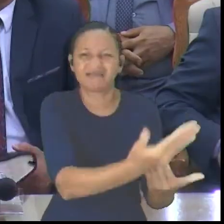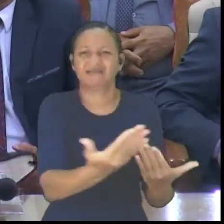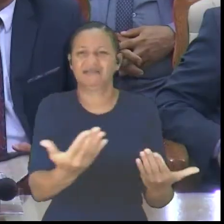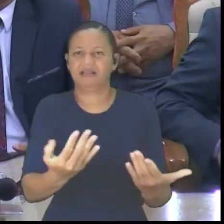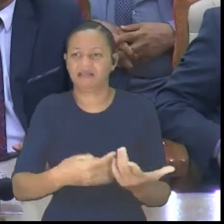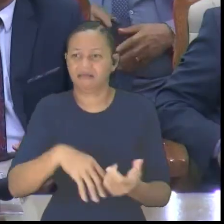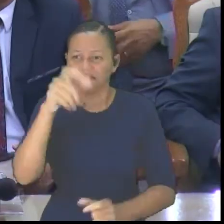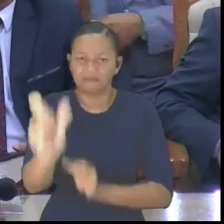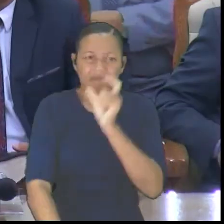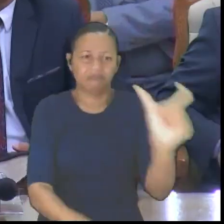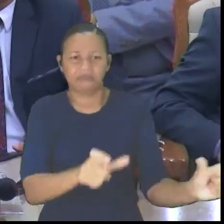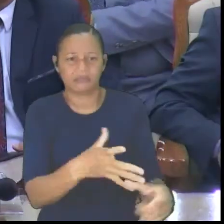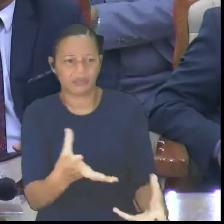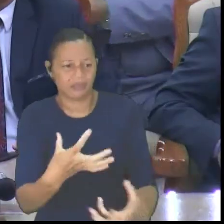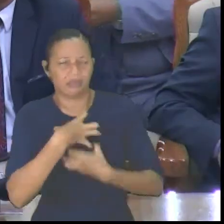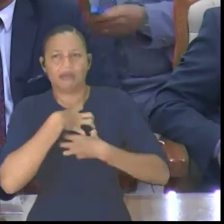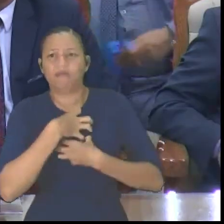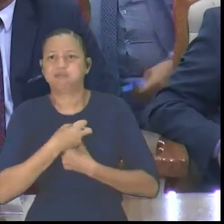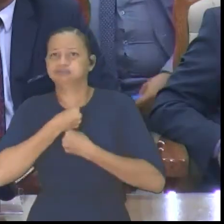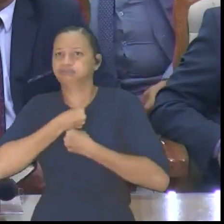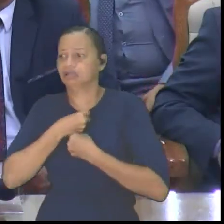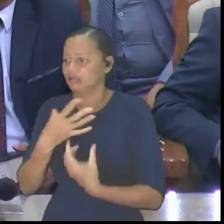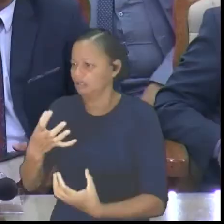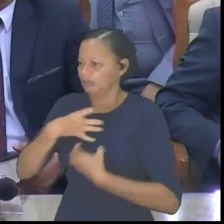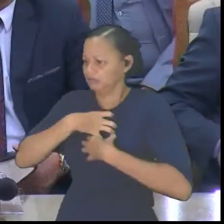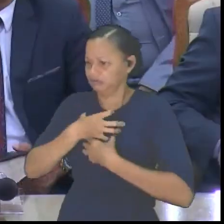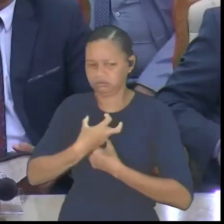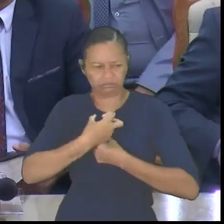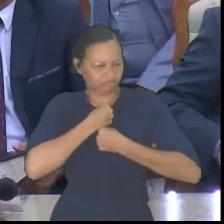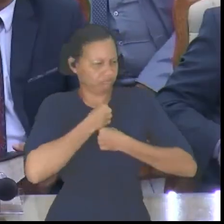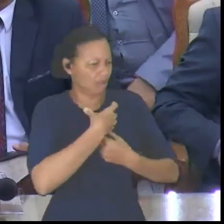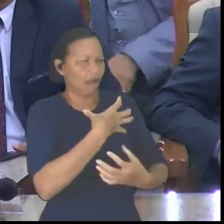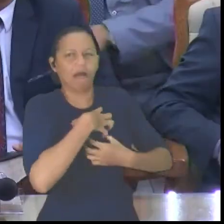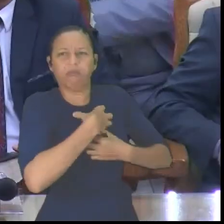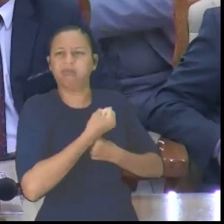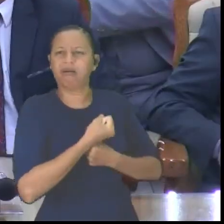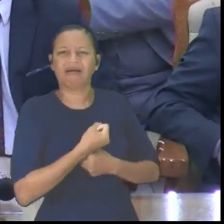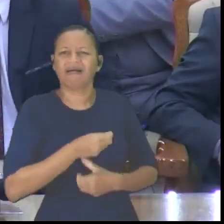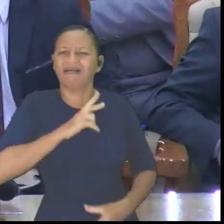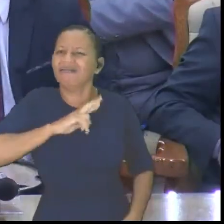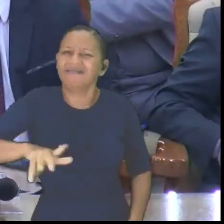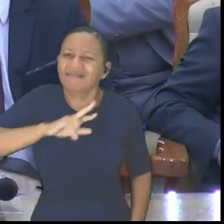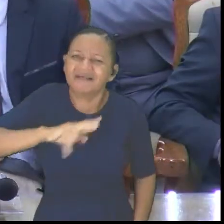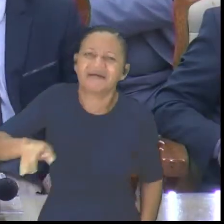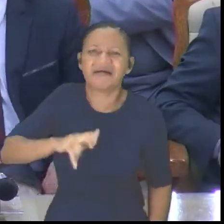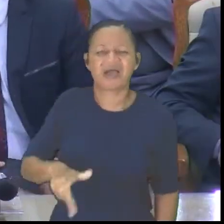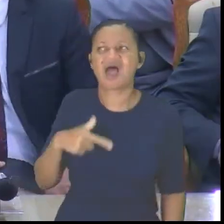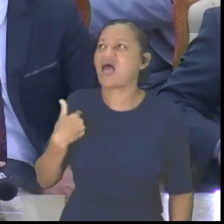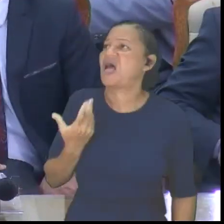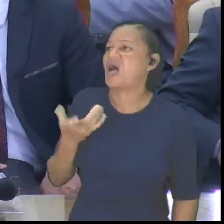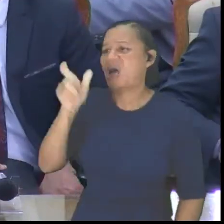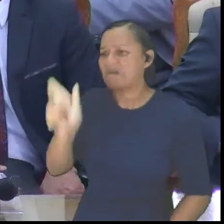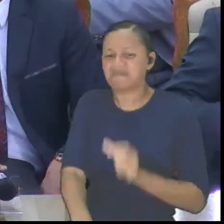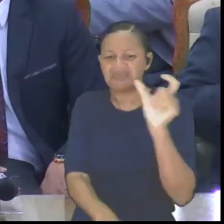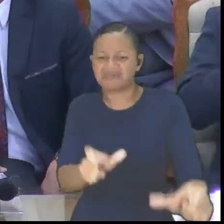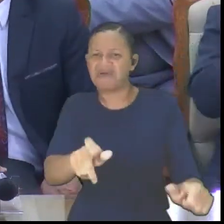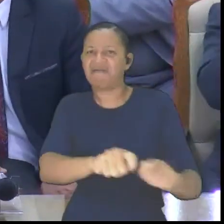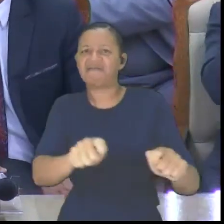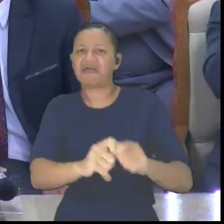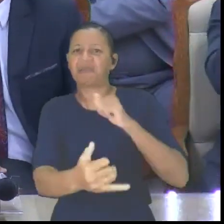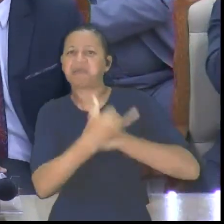Muita gente se frustra aqui porque não é porque as pessoas fazem porque são